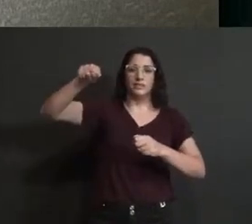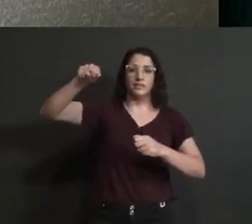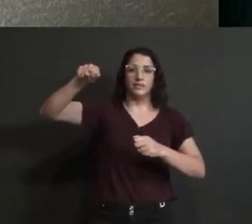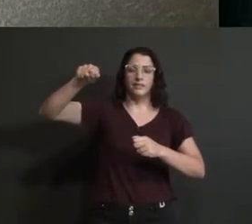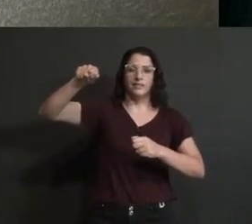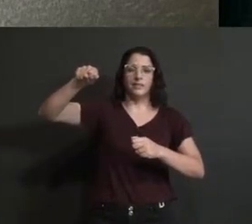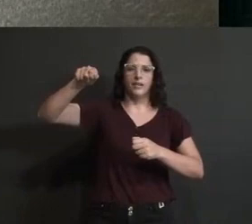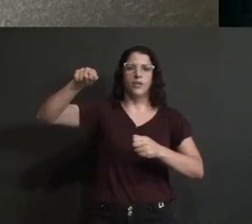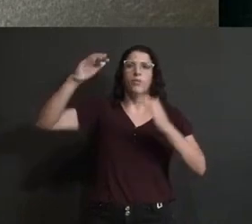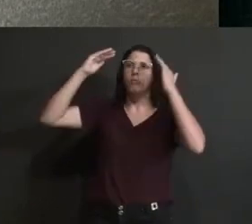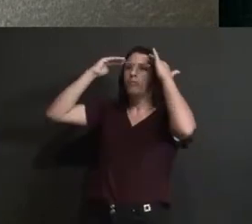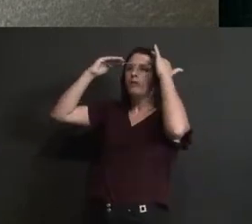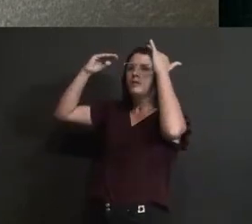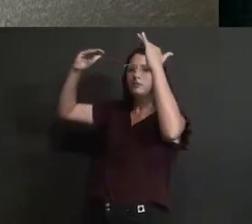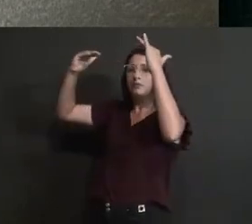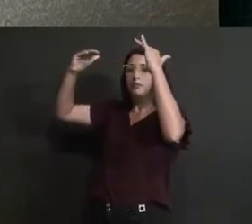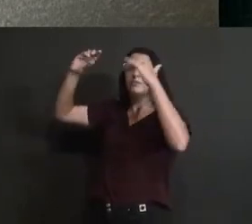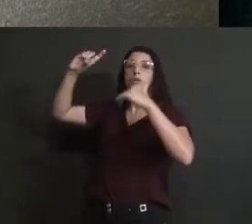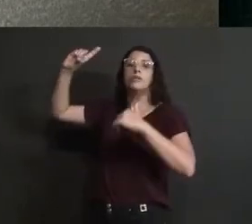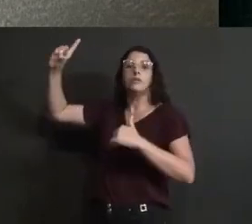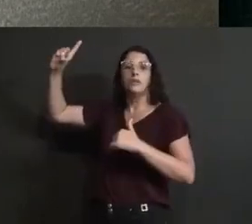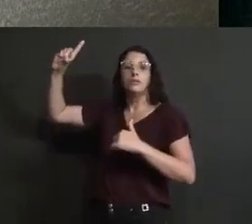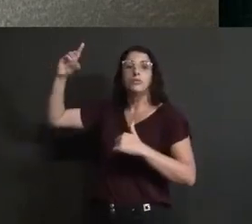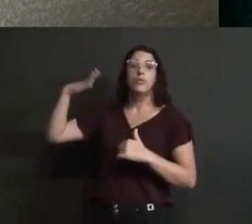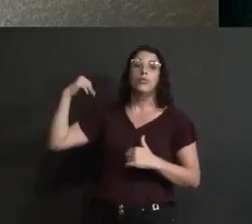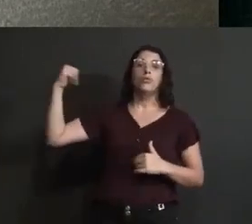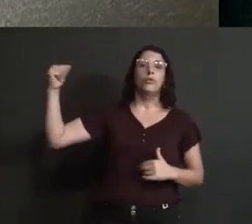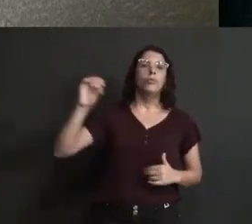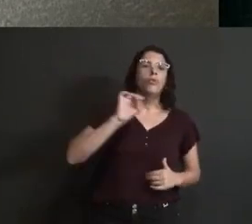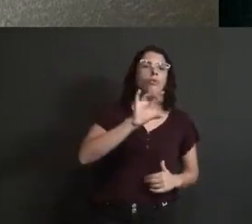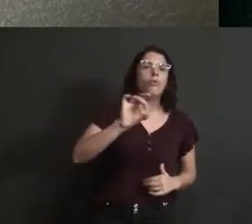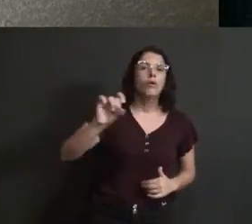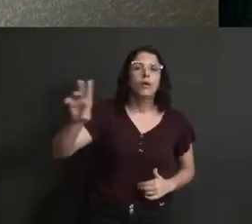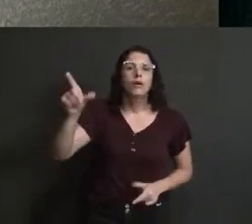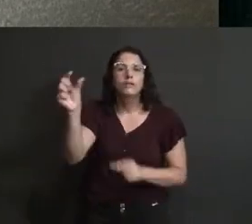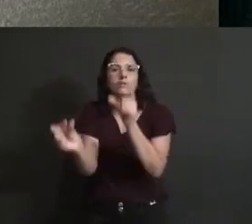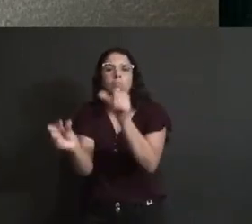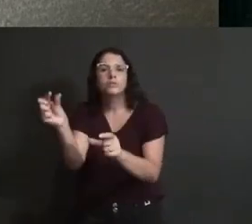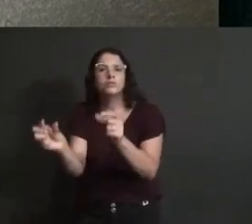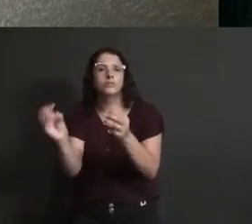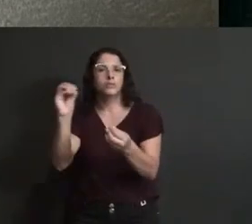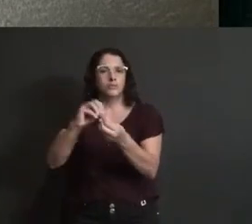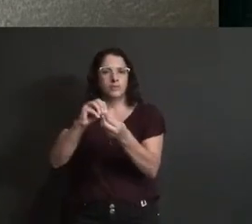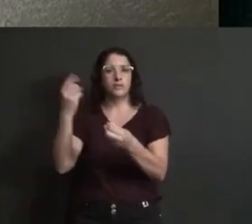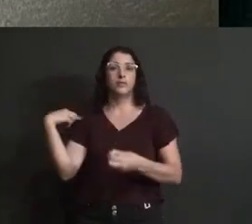que o Senhor nos chamou para fazer. Amém?